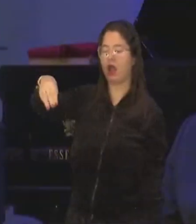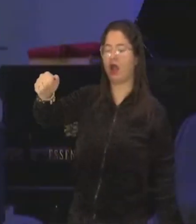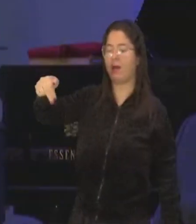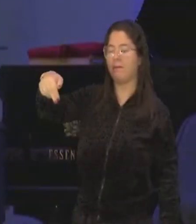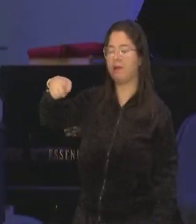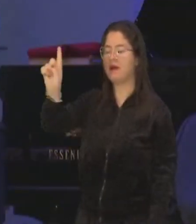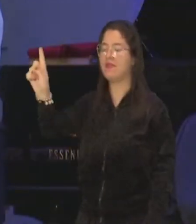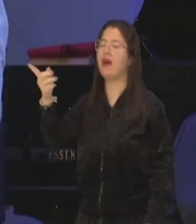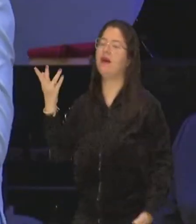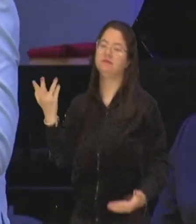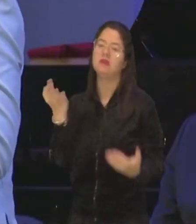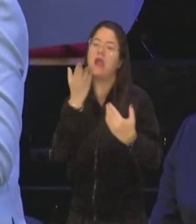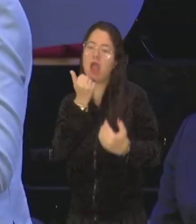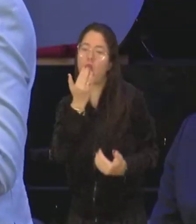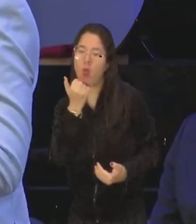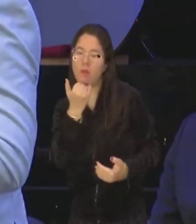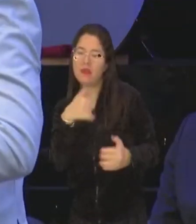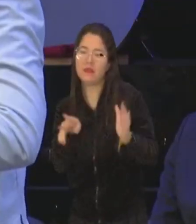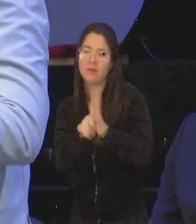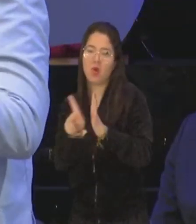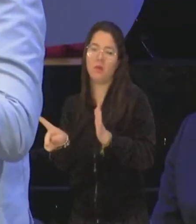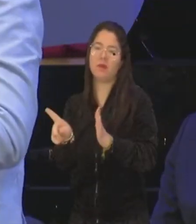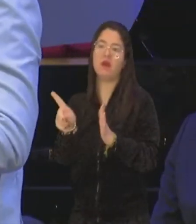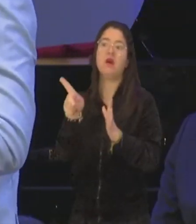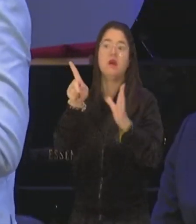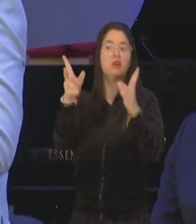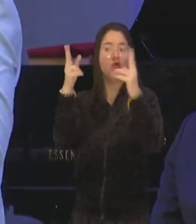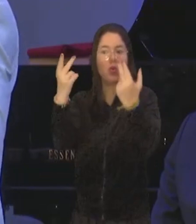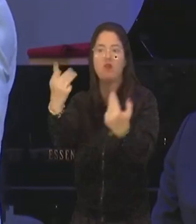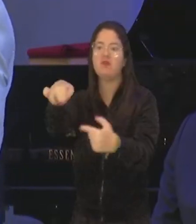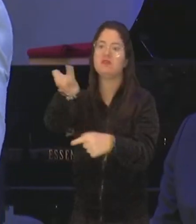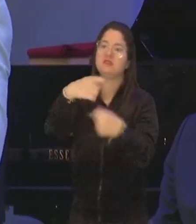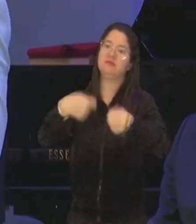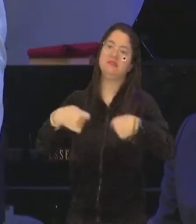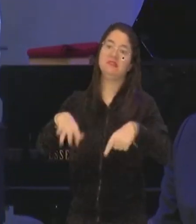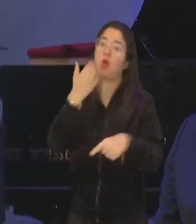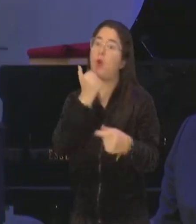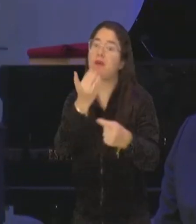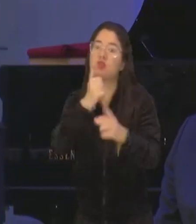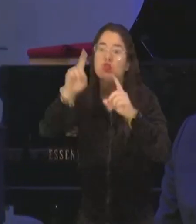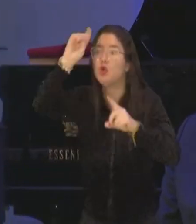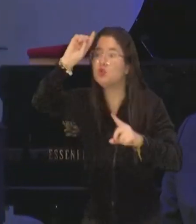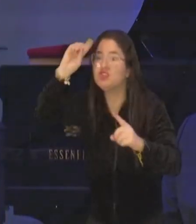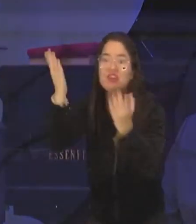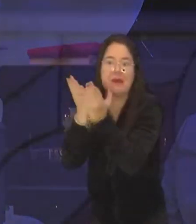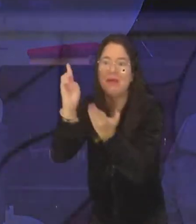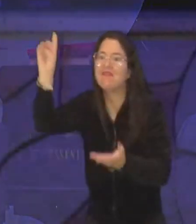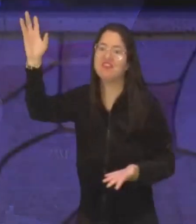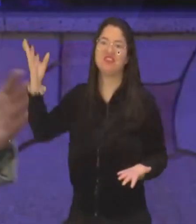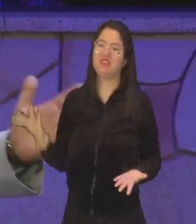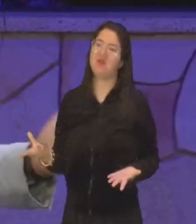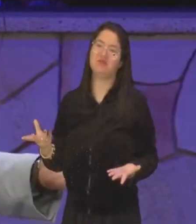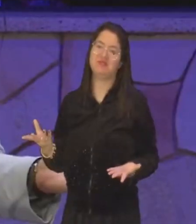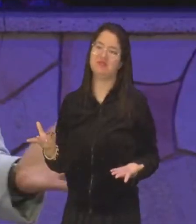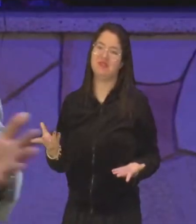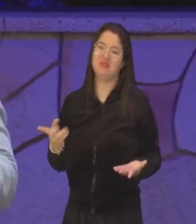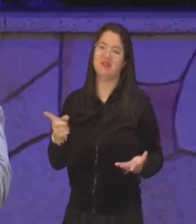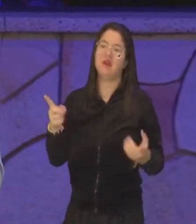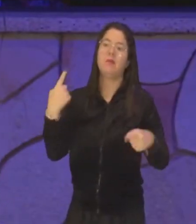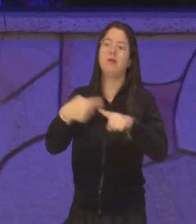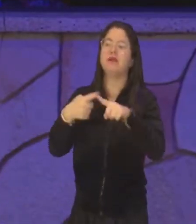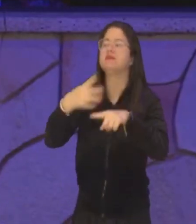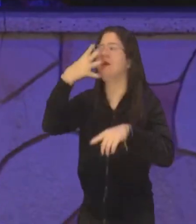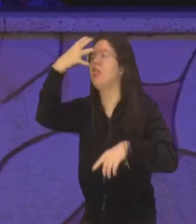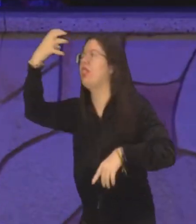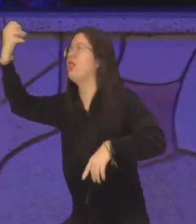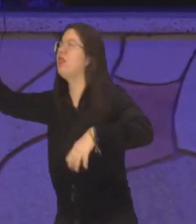de Deus para conhecer a doutrina bíblica, para conhecer os ensinos de Cristo e não sermos levados por qualquer vento de